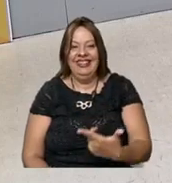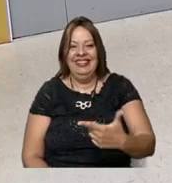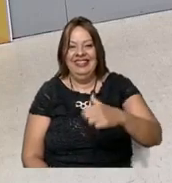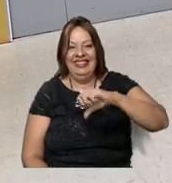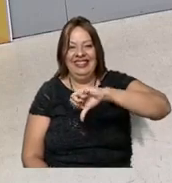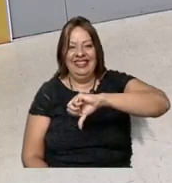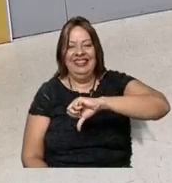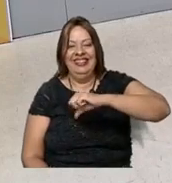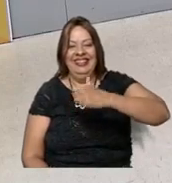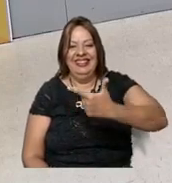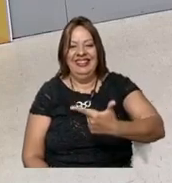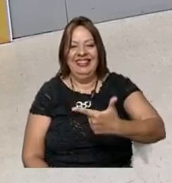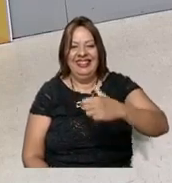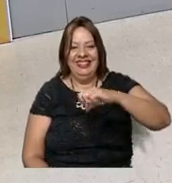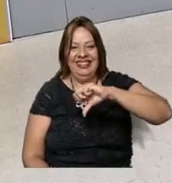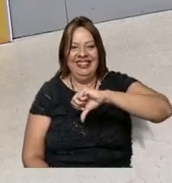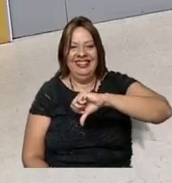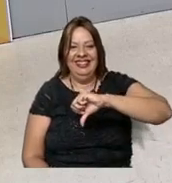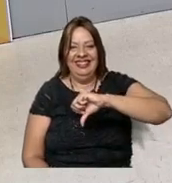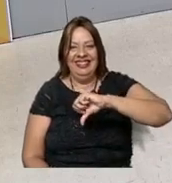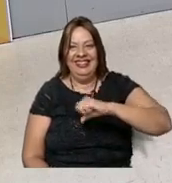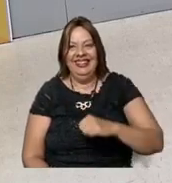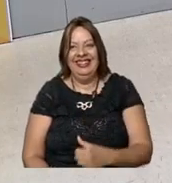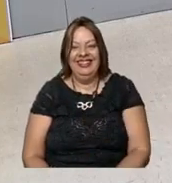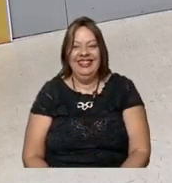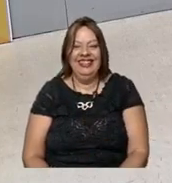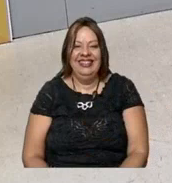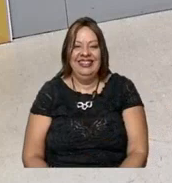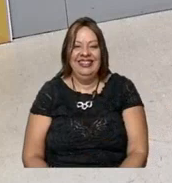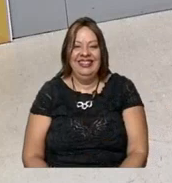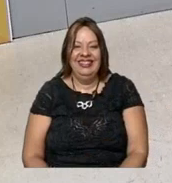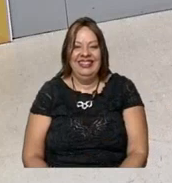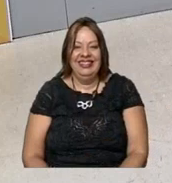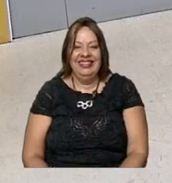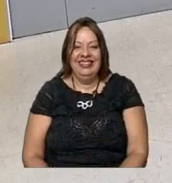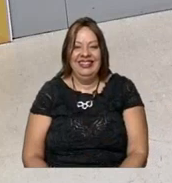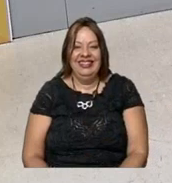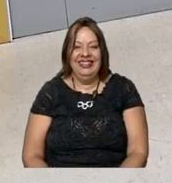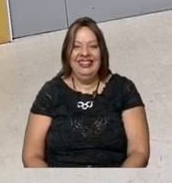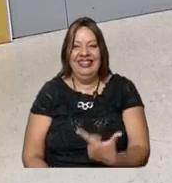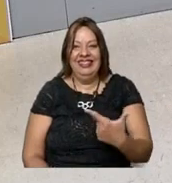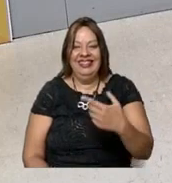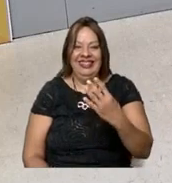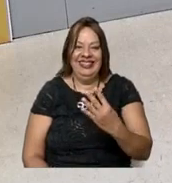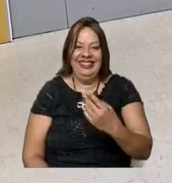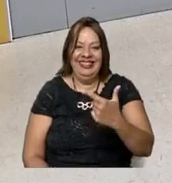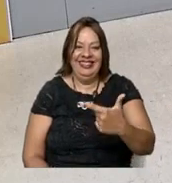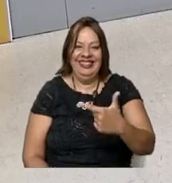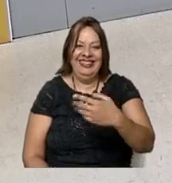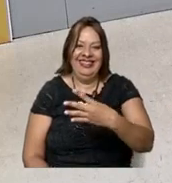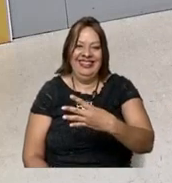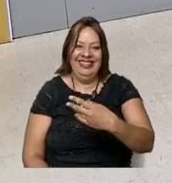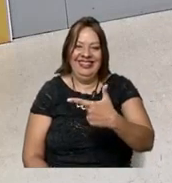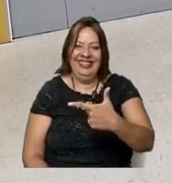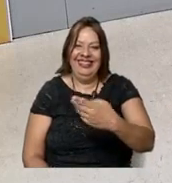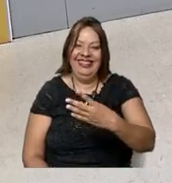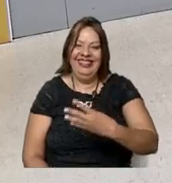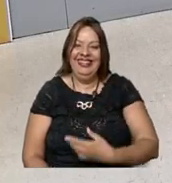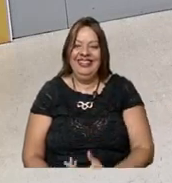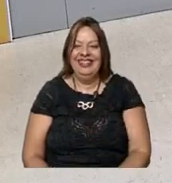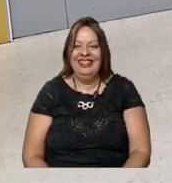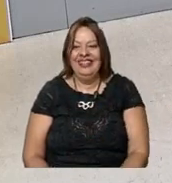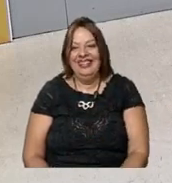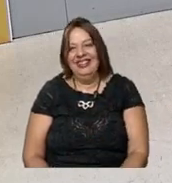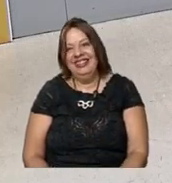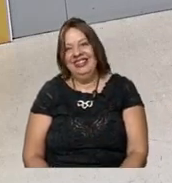agora. 29. 29 está sorteado. E saindo também 24. 24.